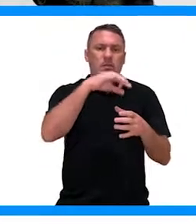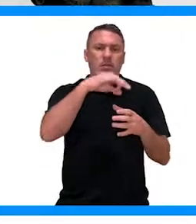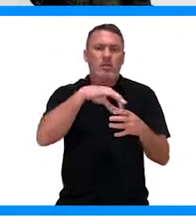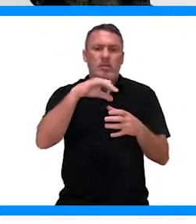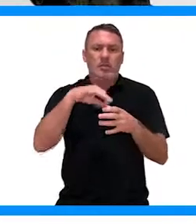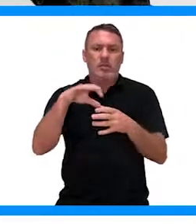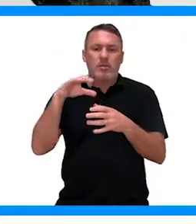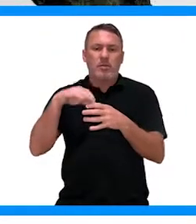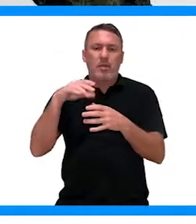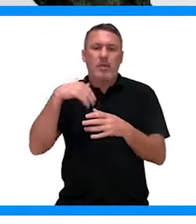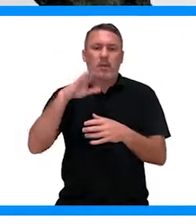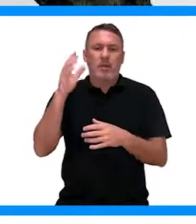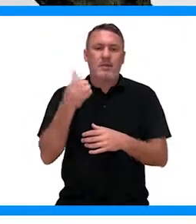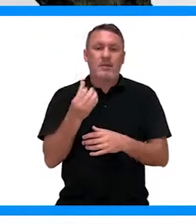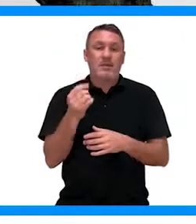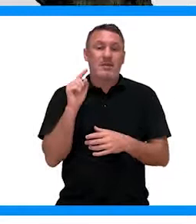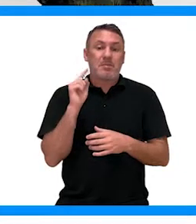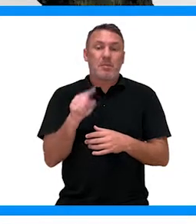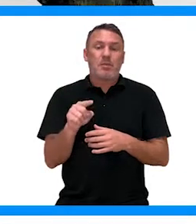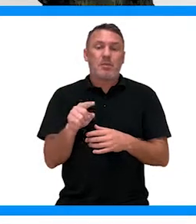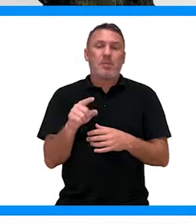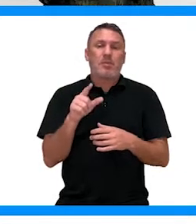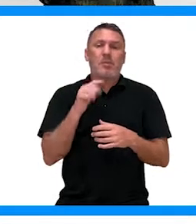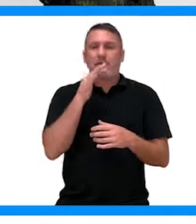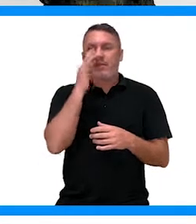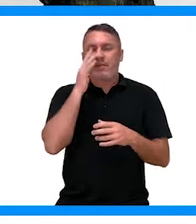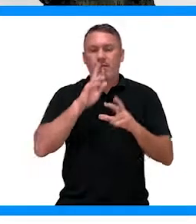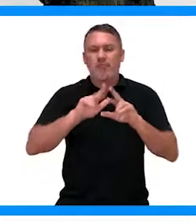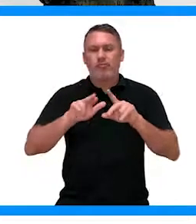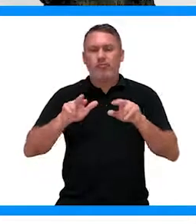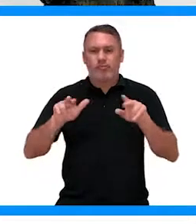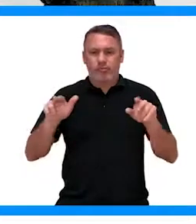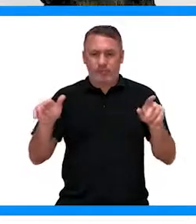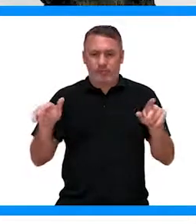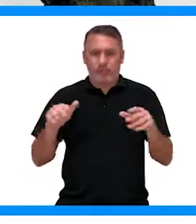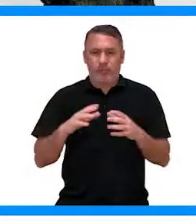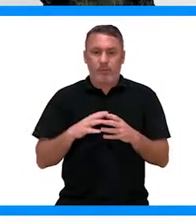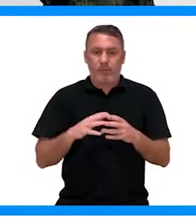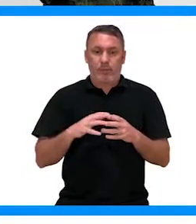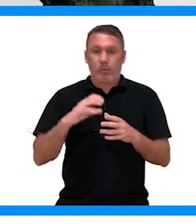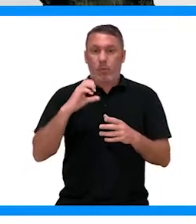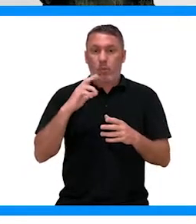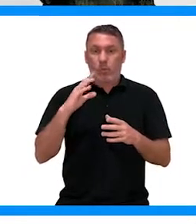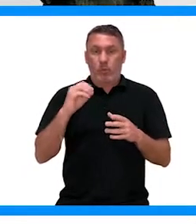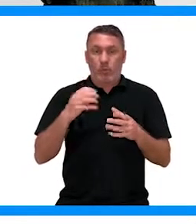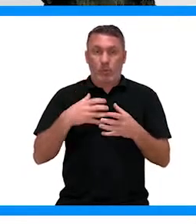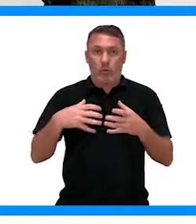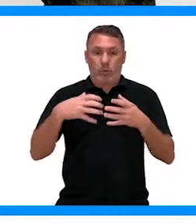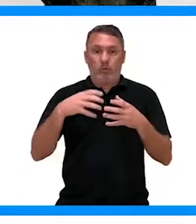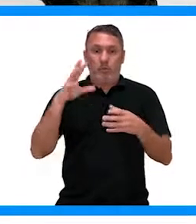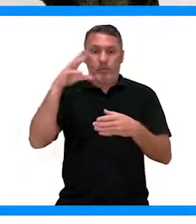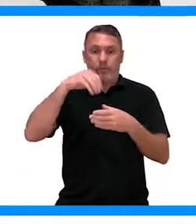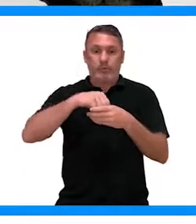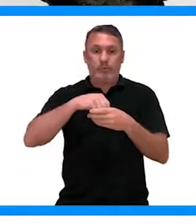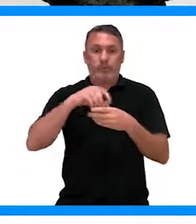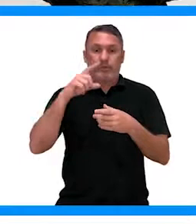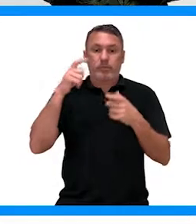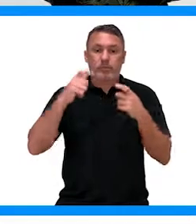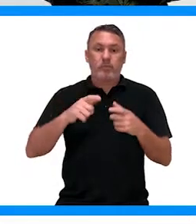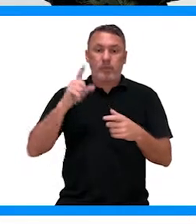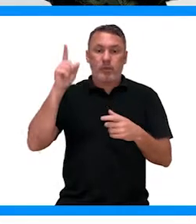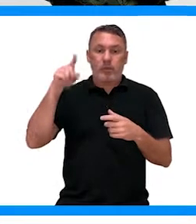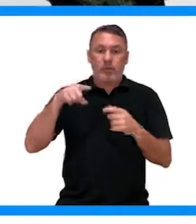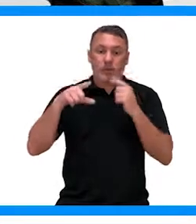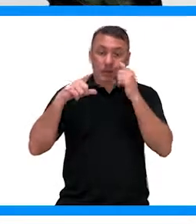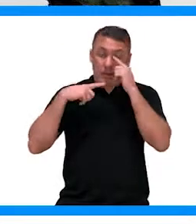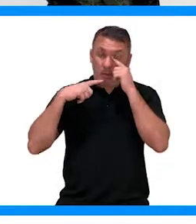estão guardadas algumas sementinhas e são mais de 60 mil, vindas de plantas variadas. O cubo faz parte do pavilhão